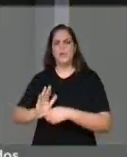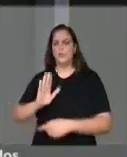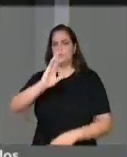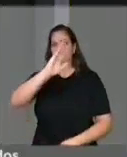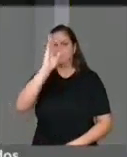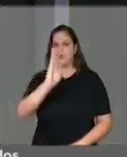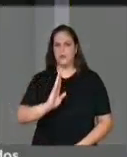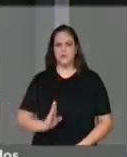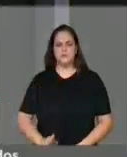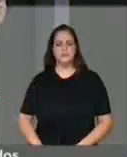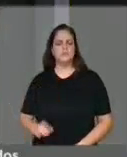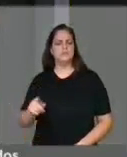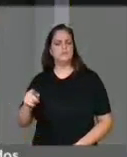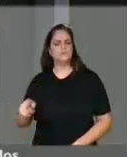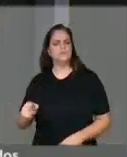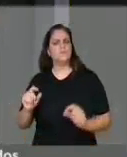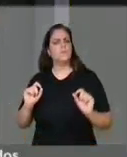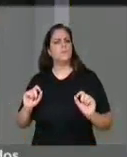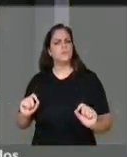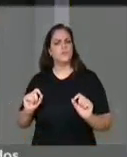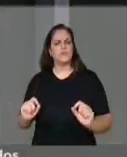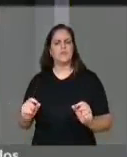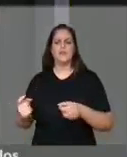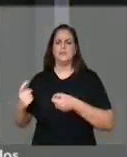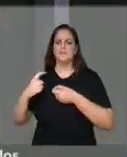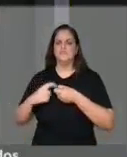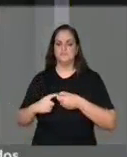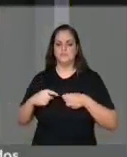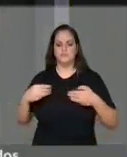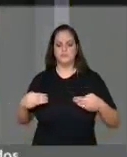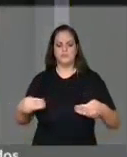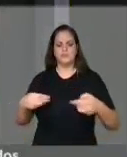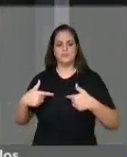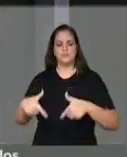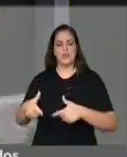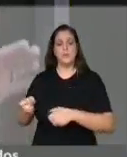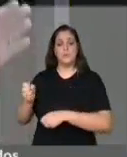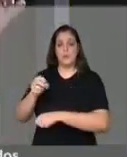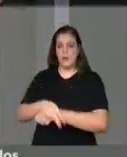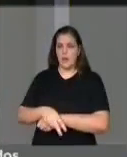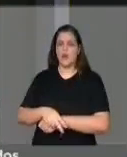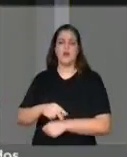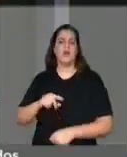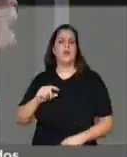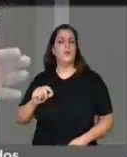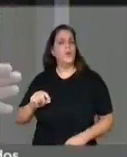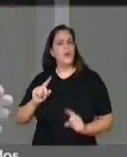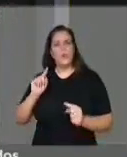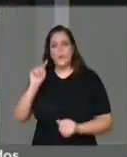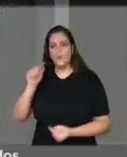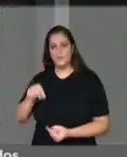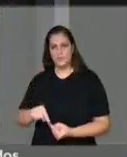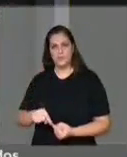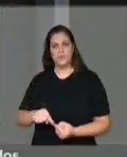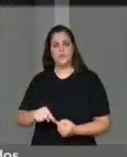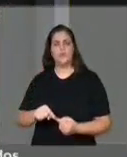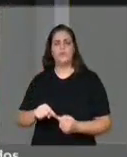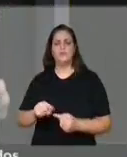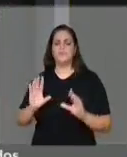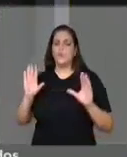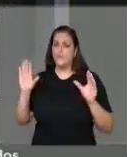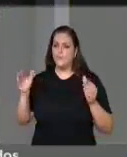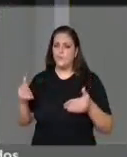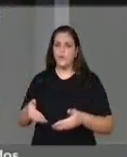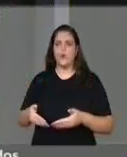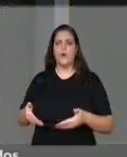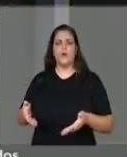Brasil, como uma extensão do Ministério do Trabalho e Emprego, voltada exatamente para a